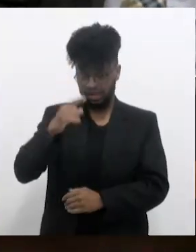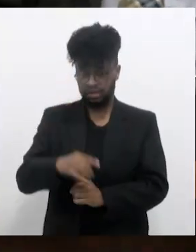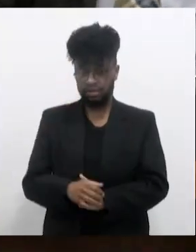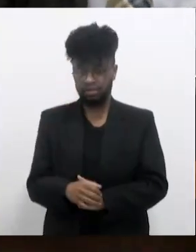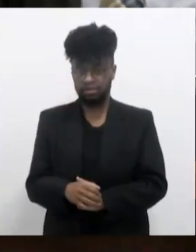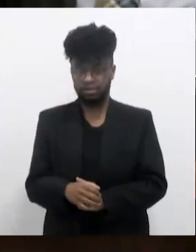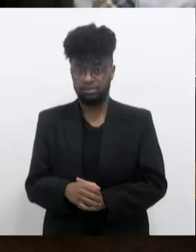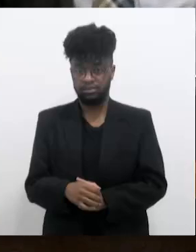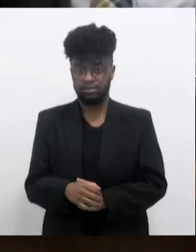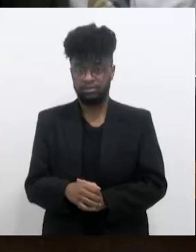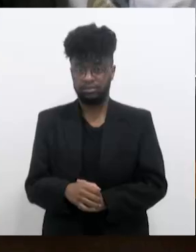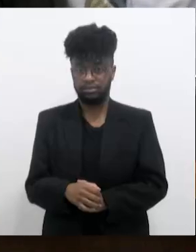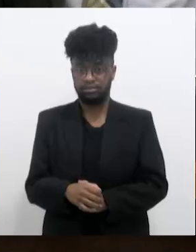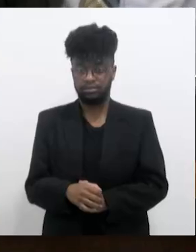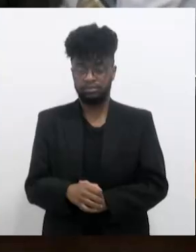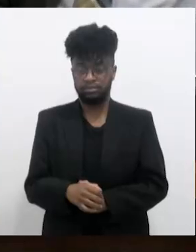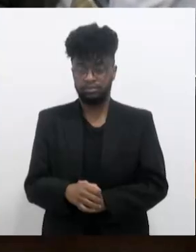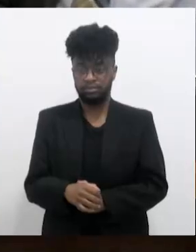ele está